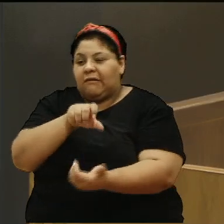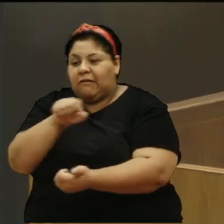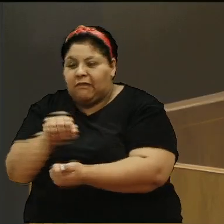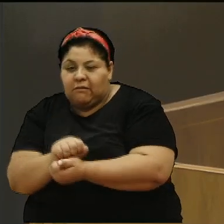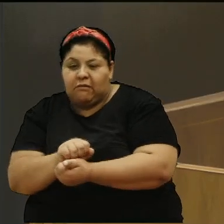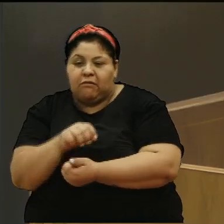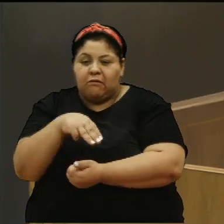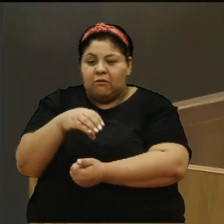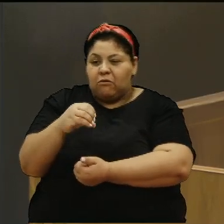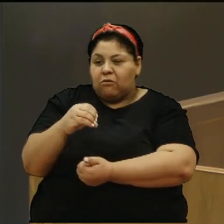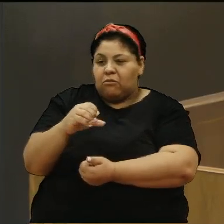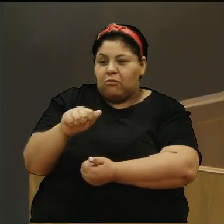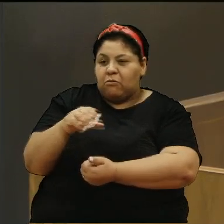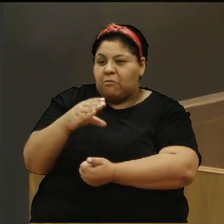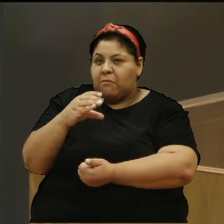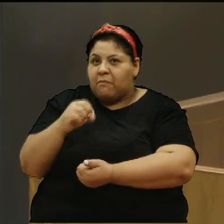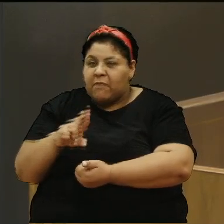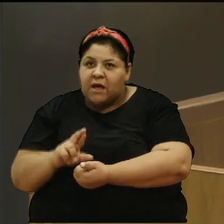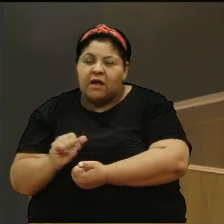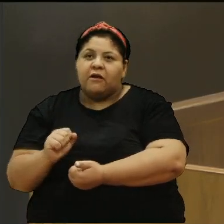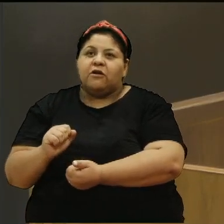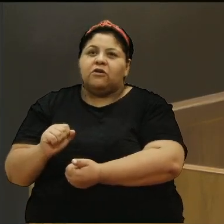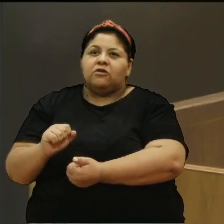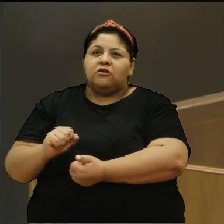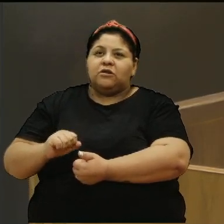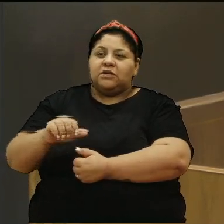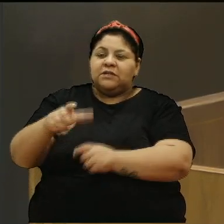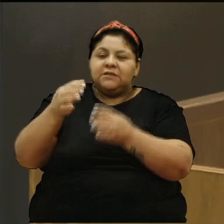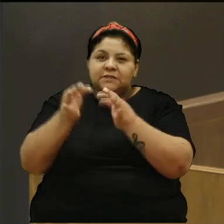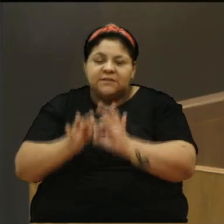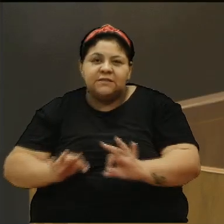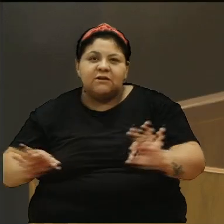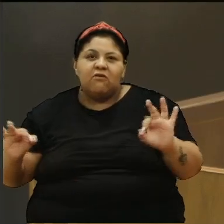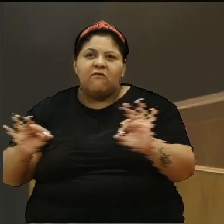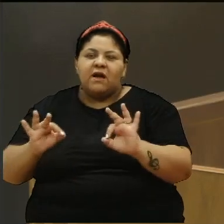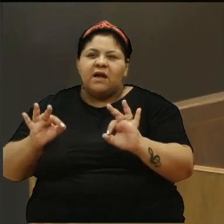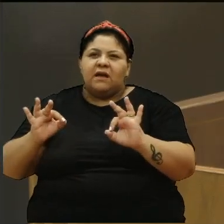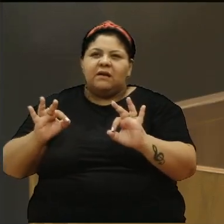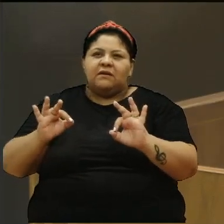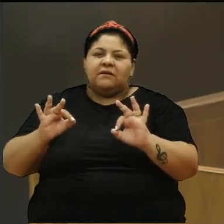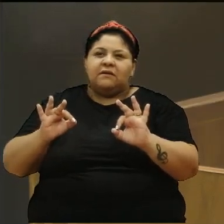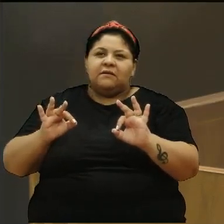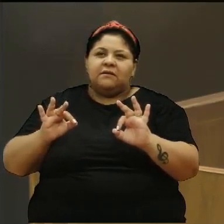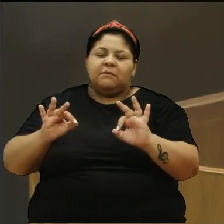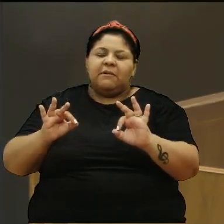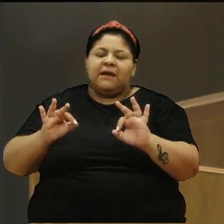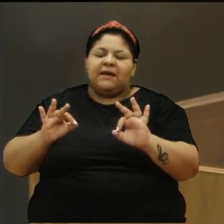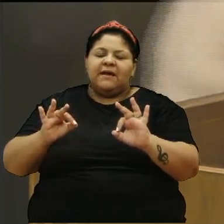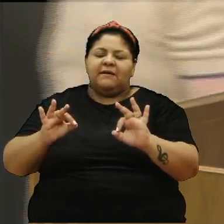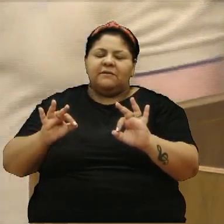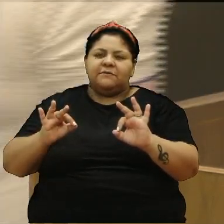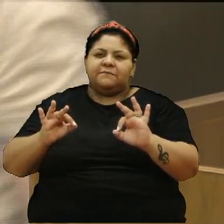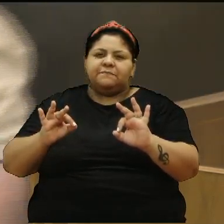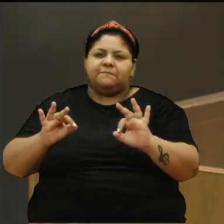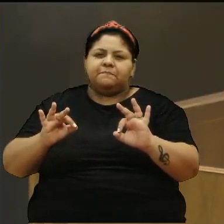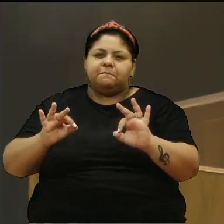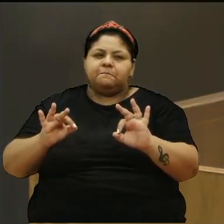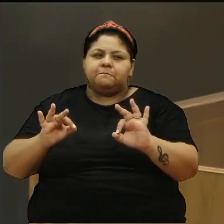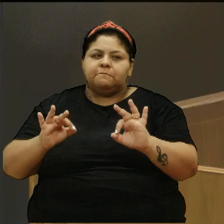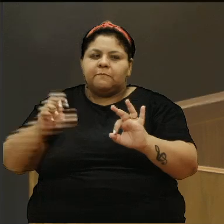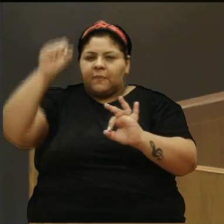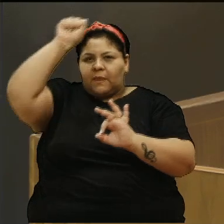macro, em salvar as baleias, que nem as pessoas falam, querem salvar as baleias do oceano, mas a gente não olha para o nosso quintal, a gente não separa o